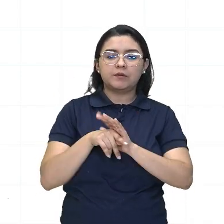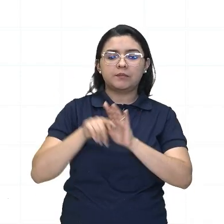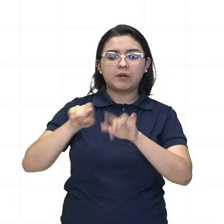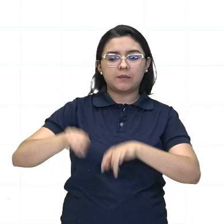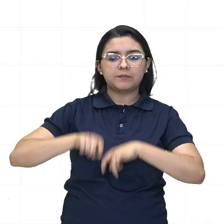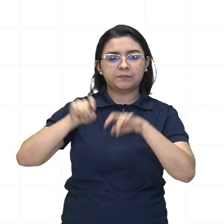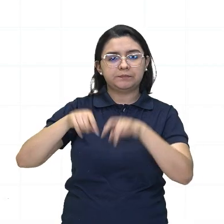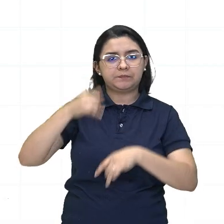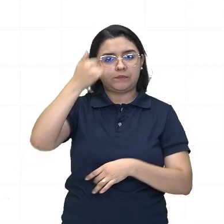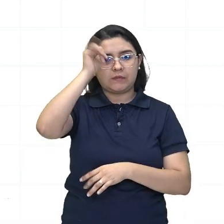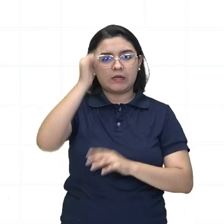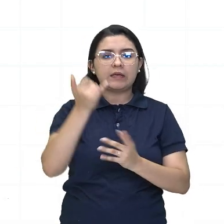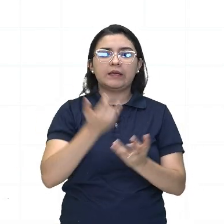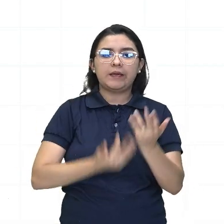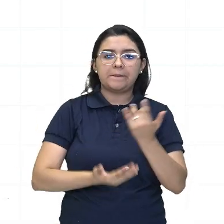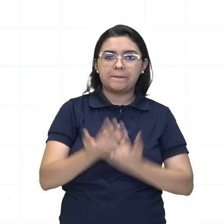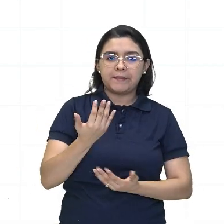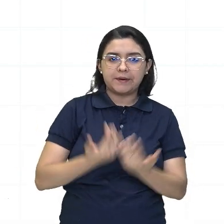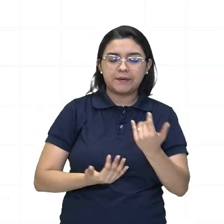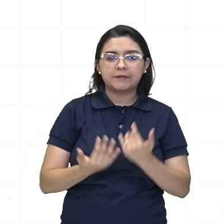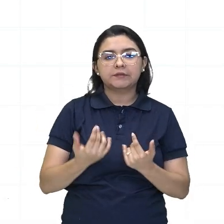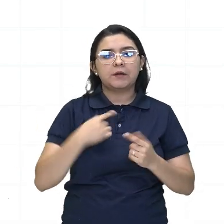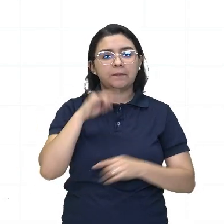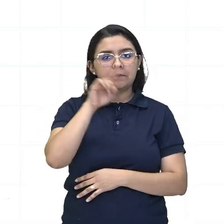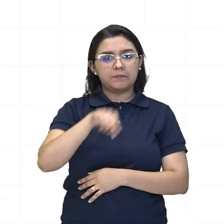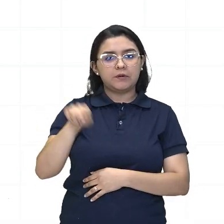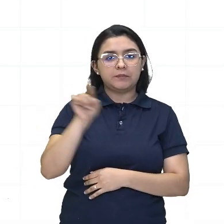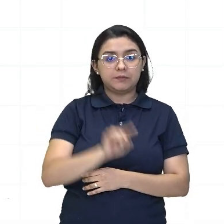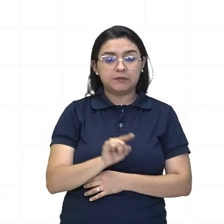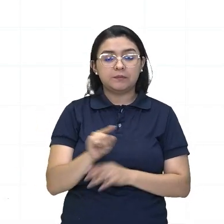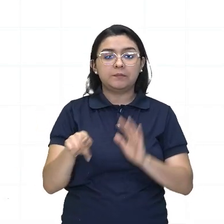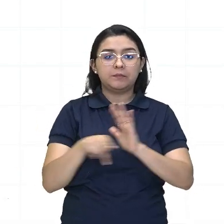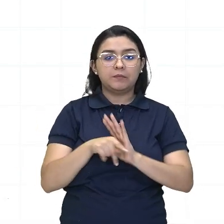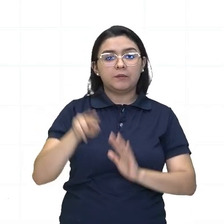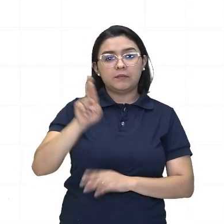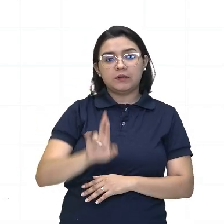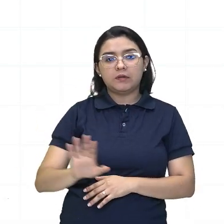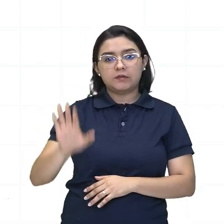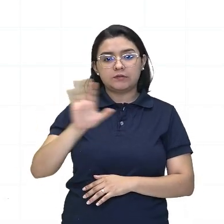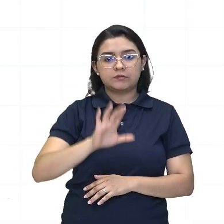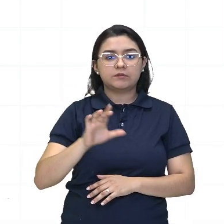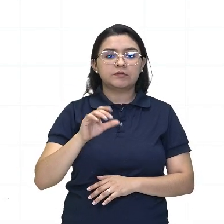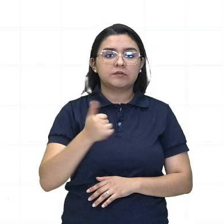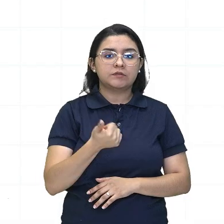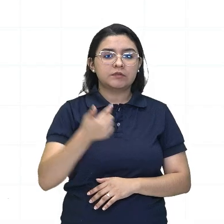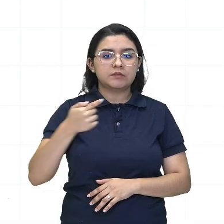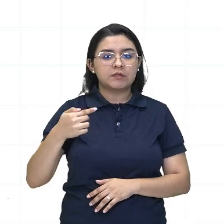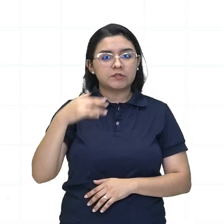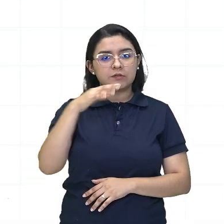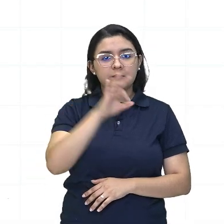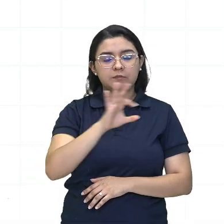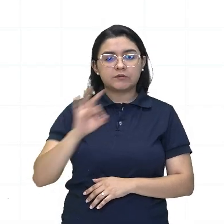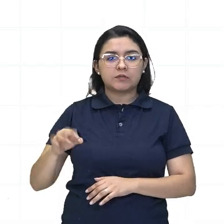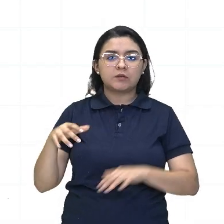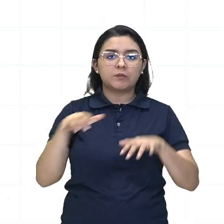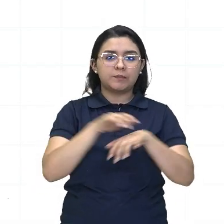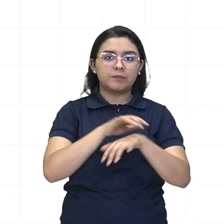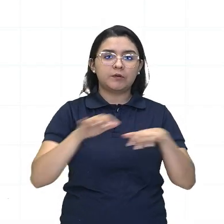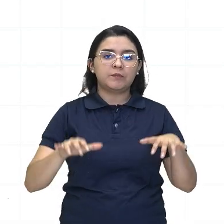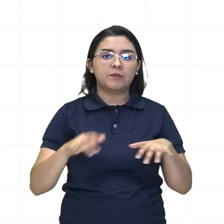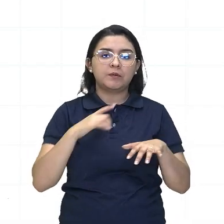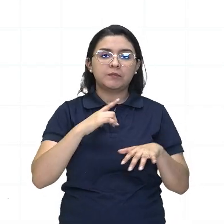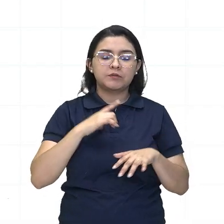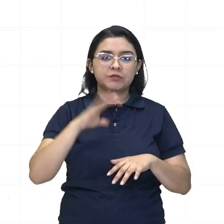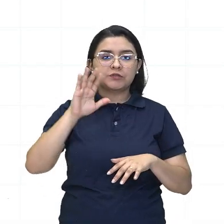agropecuária, queimadas, né? Desmatamento ilegal na região. Cerca de 17% do bioma ele já foi